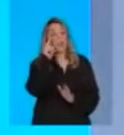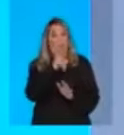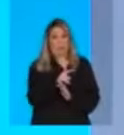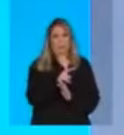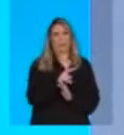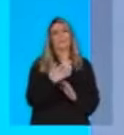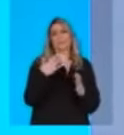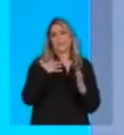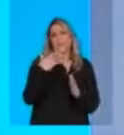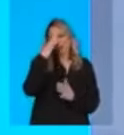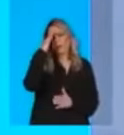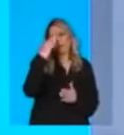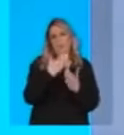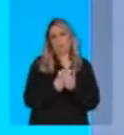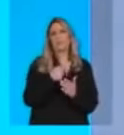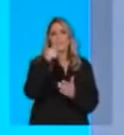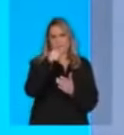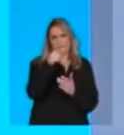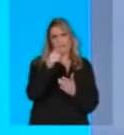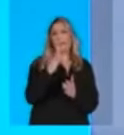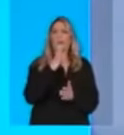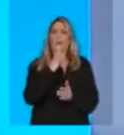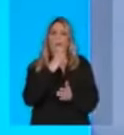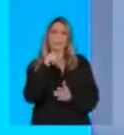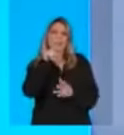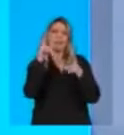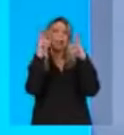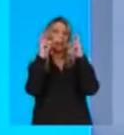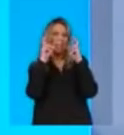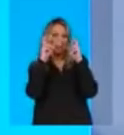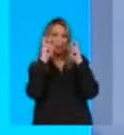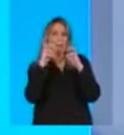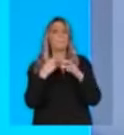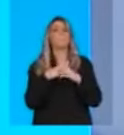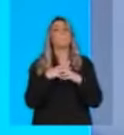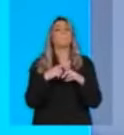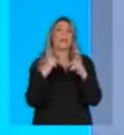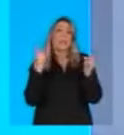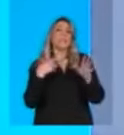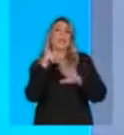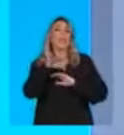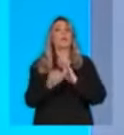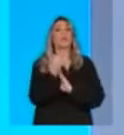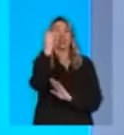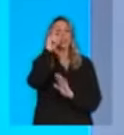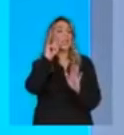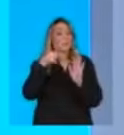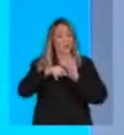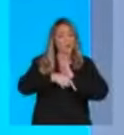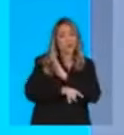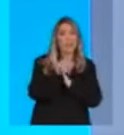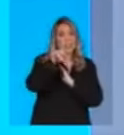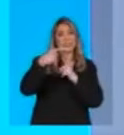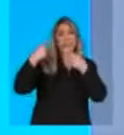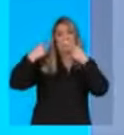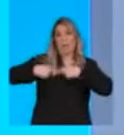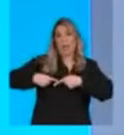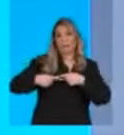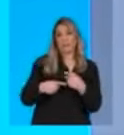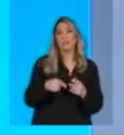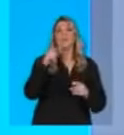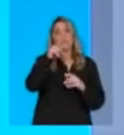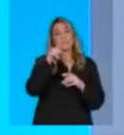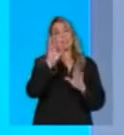não tenho dúvida de que esse assunto você conhece por dentro e e é importante que a gente aprofunde esse debate você teve lá no governo do